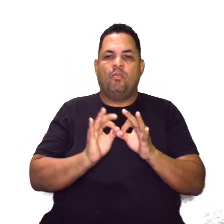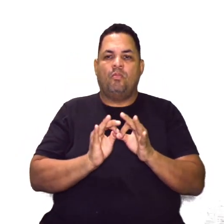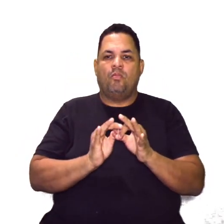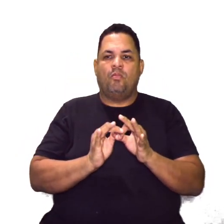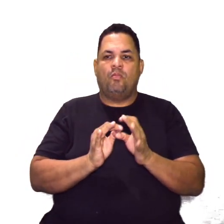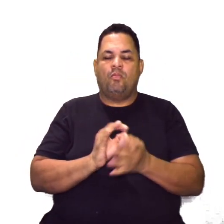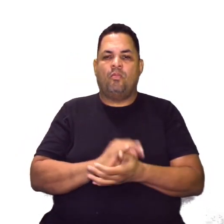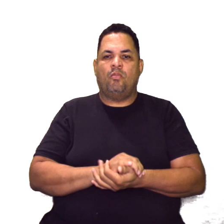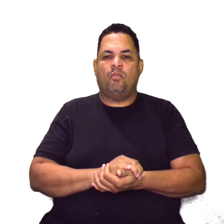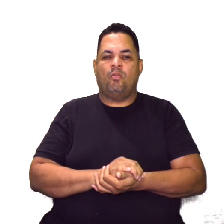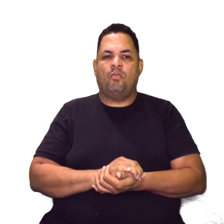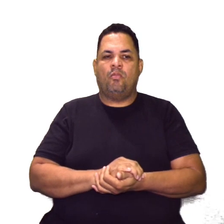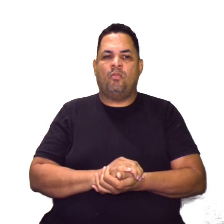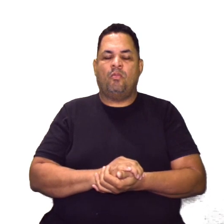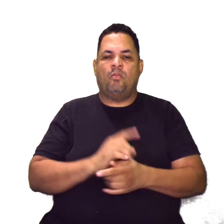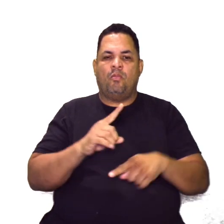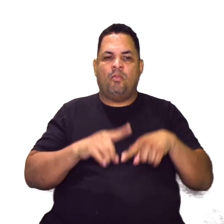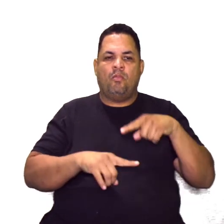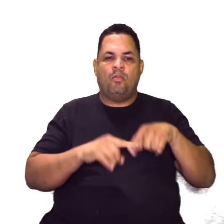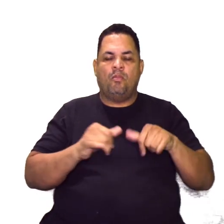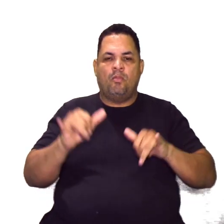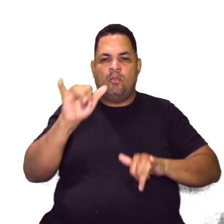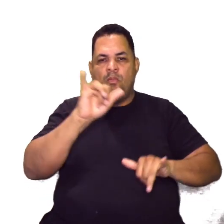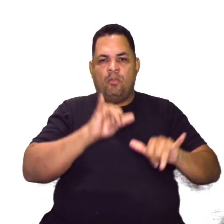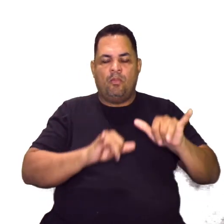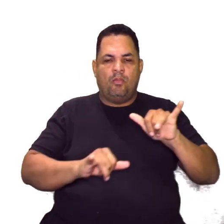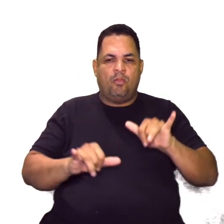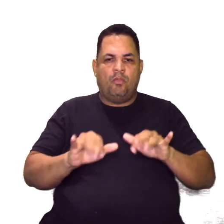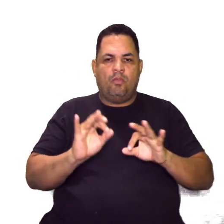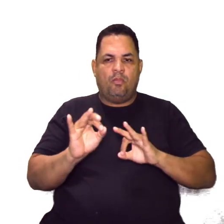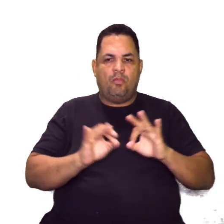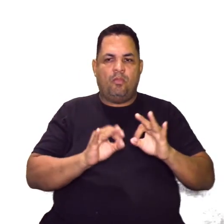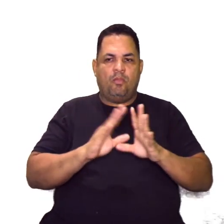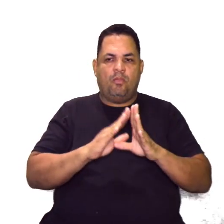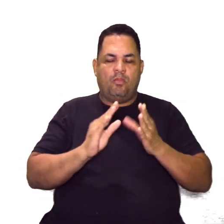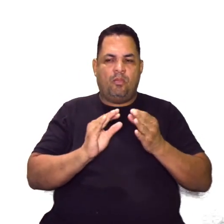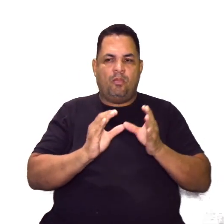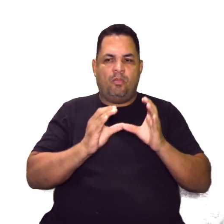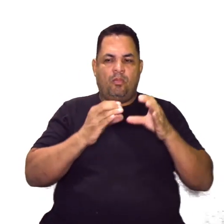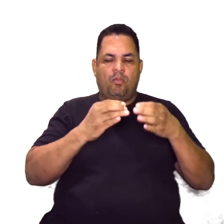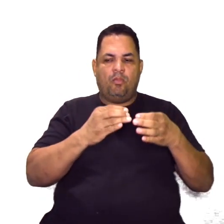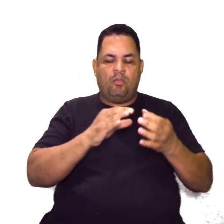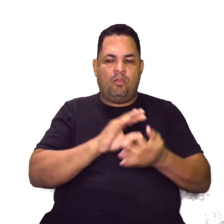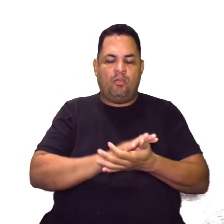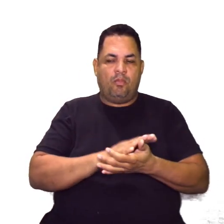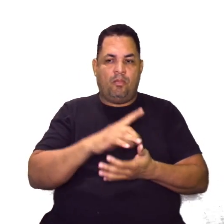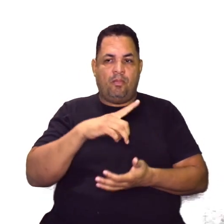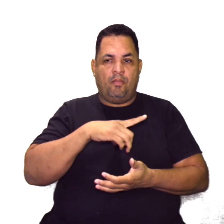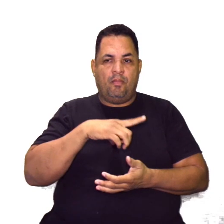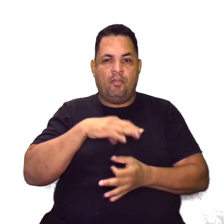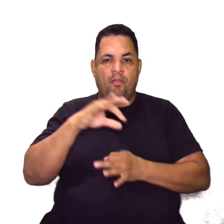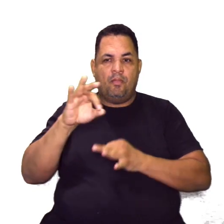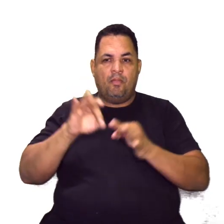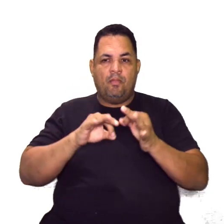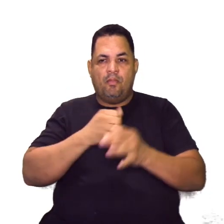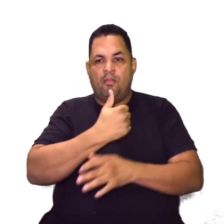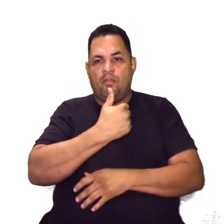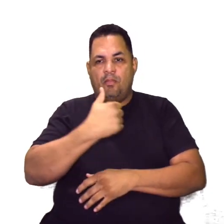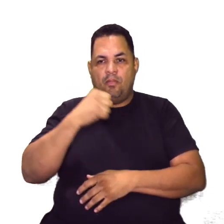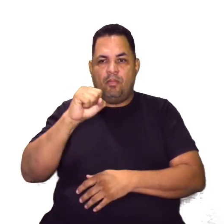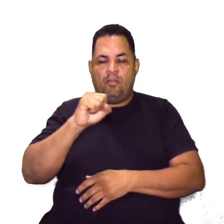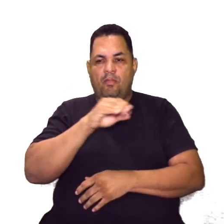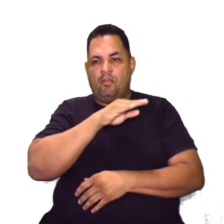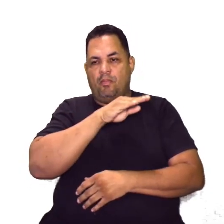família. E os elementos químicos, com relação às famílias, eles são organizados em